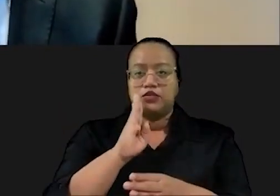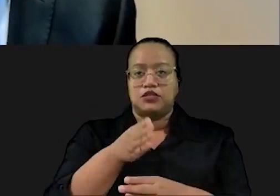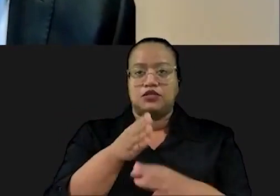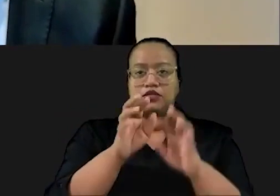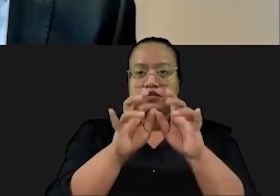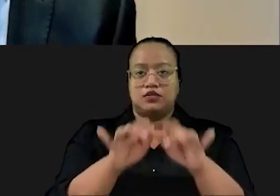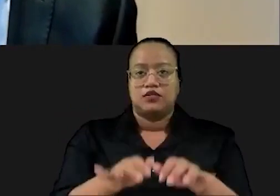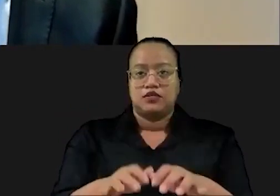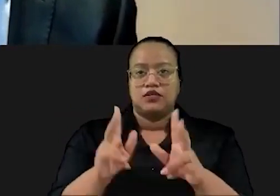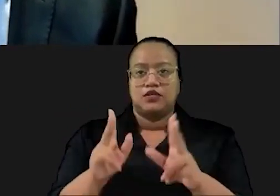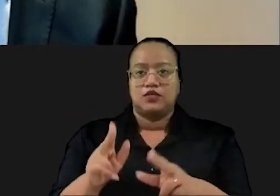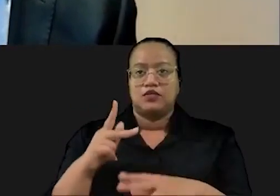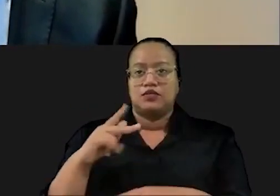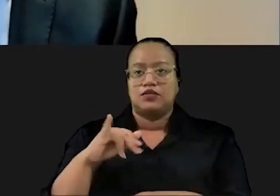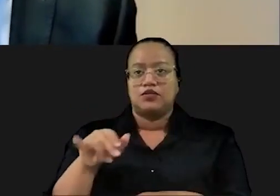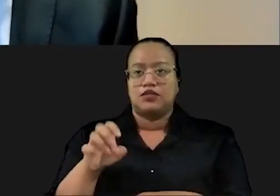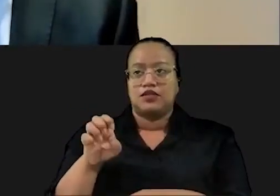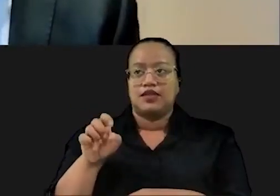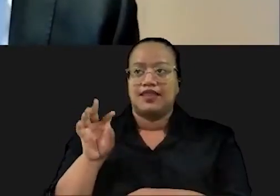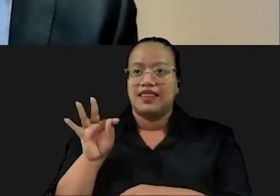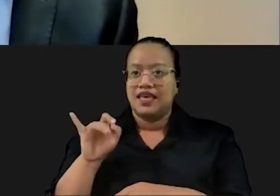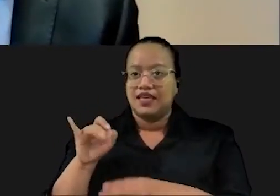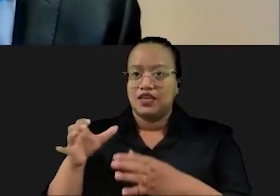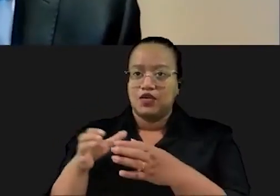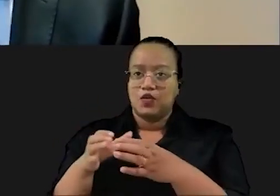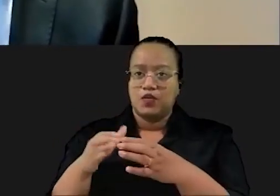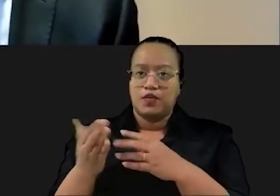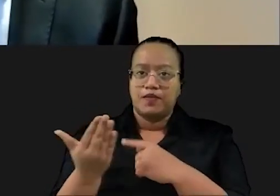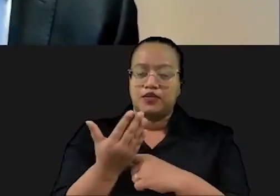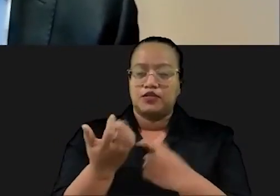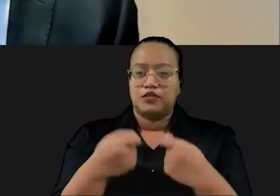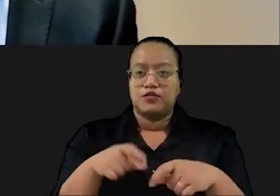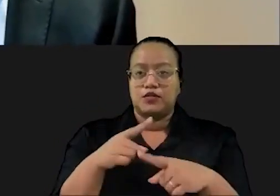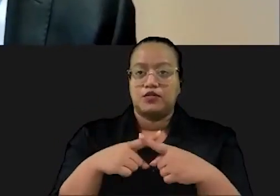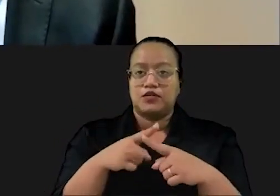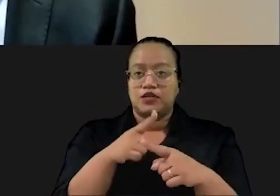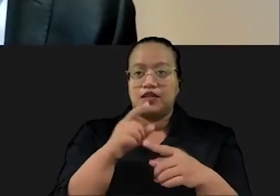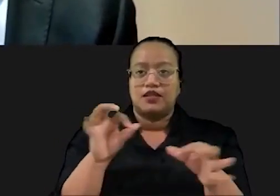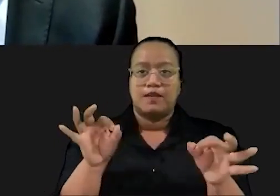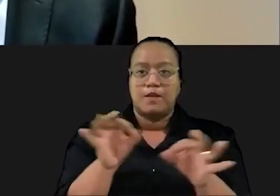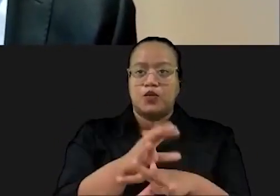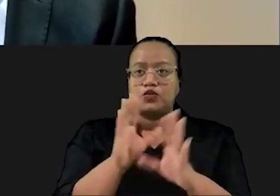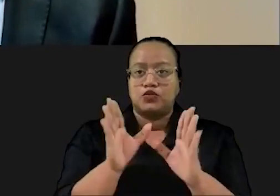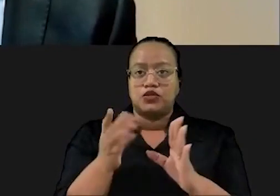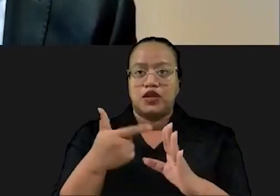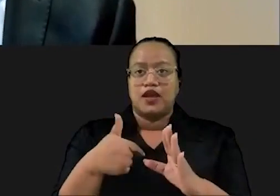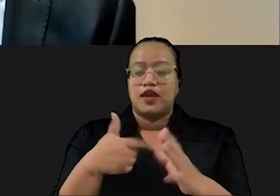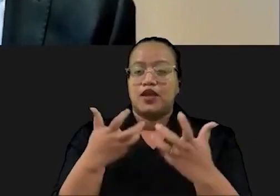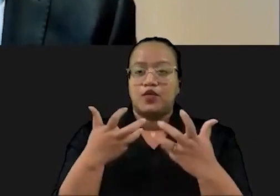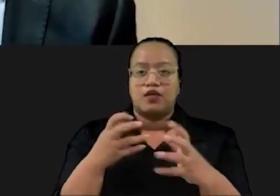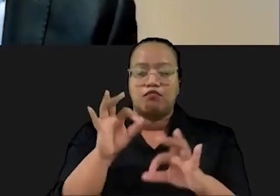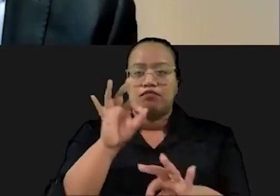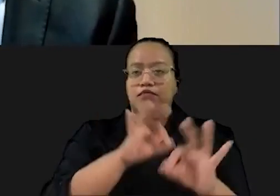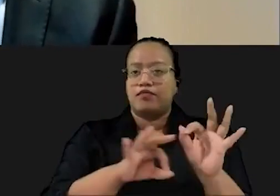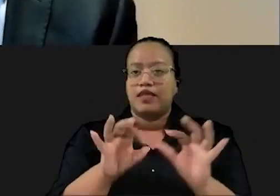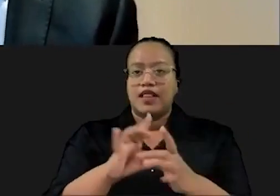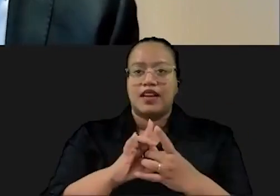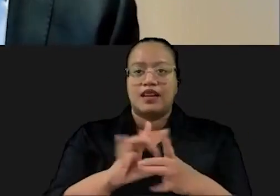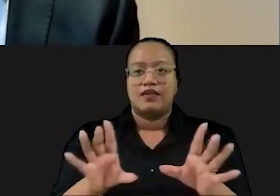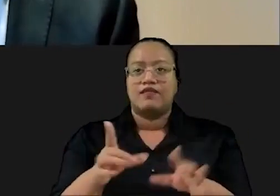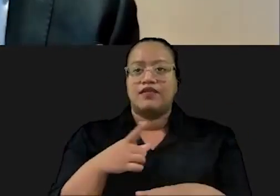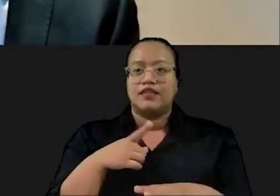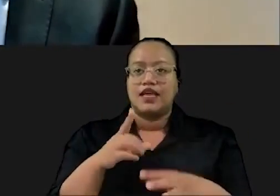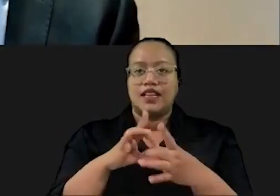me ajudarem, porque o PJE já está montado para que eu desenhe o fluxo que eu quiser dentro dele. Eu tenho liberdade para fazer isso sem